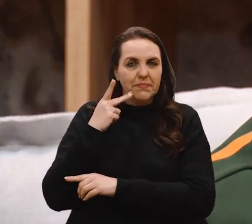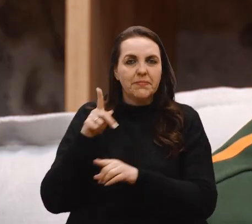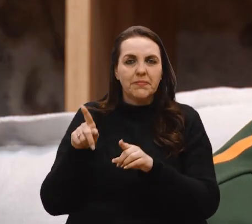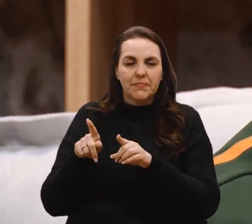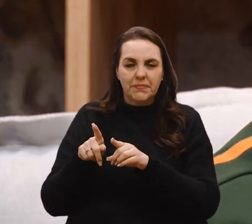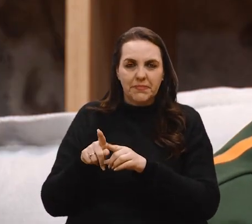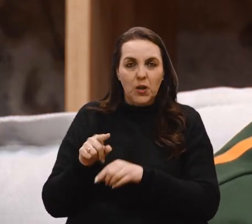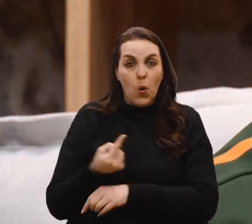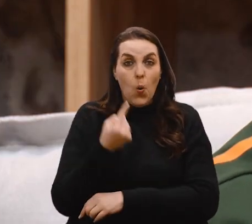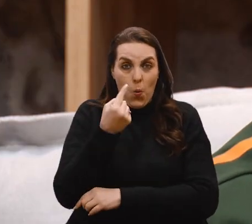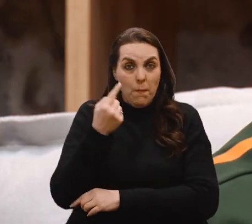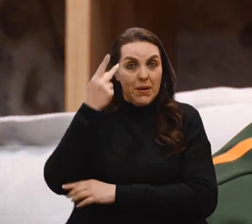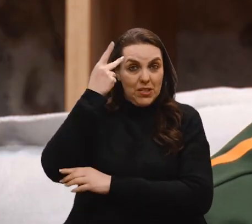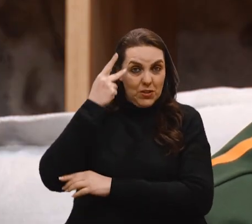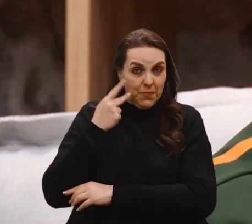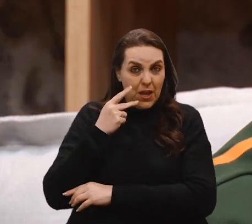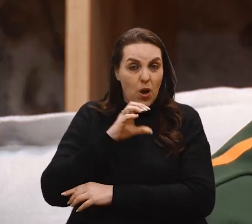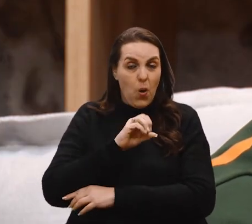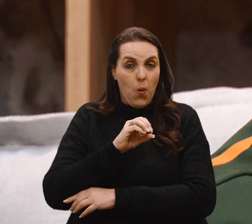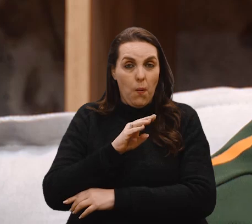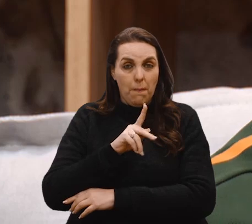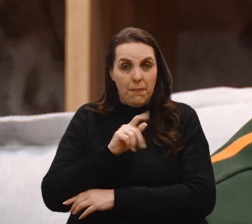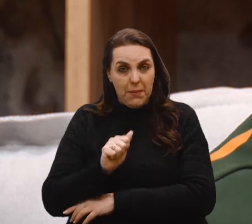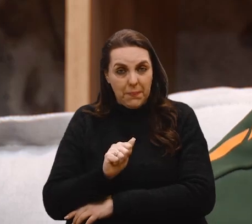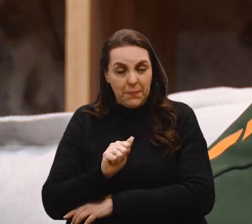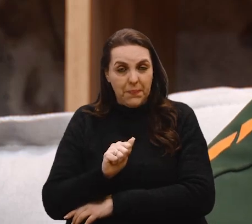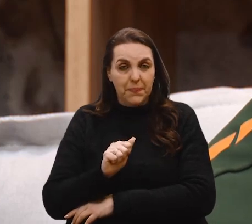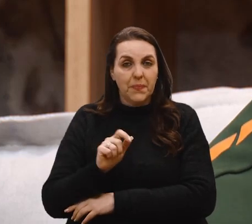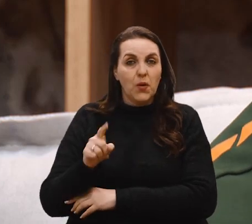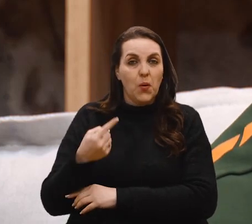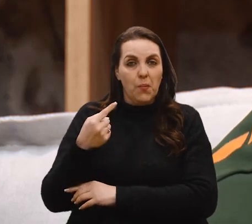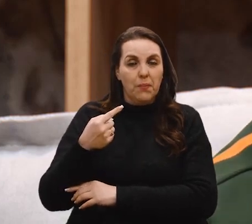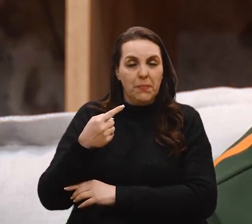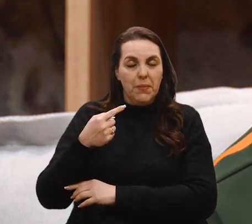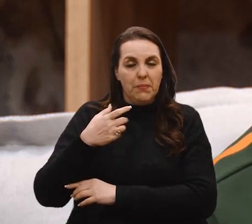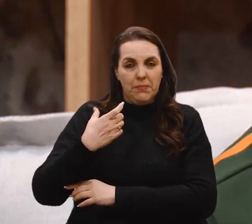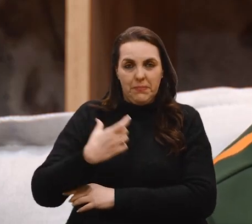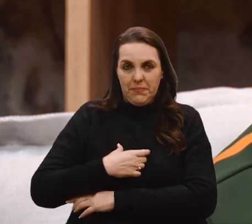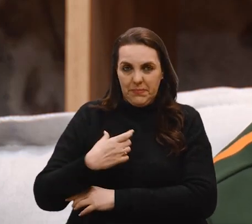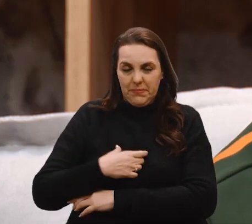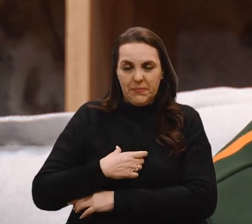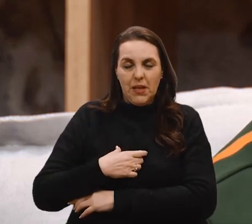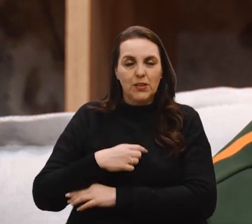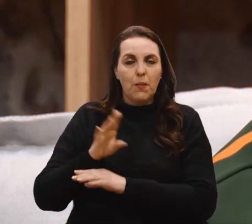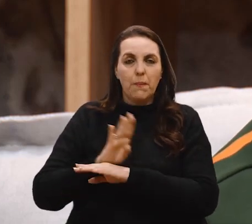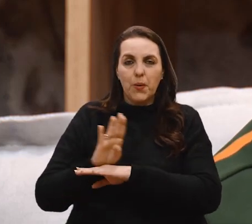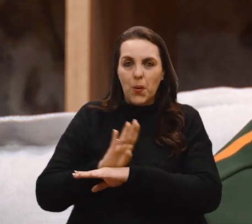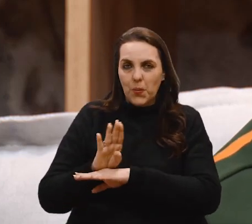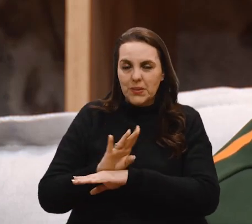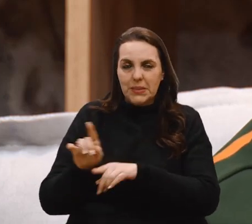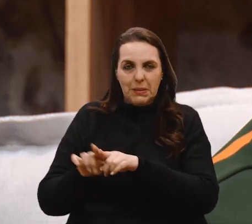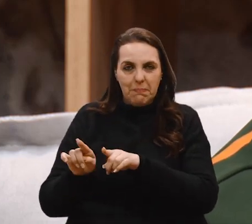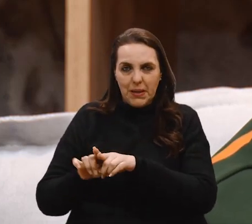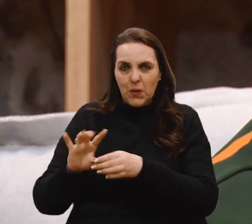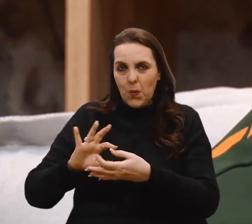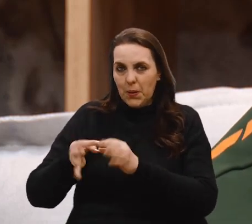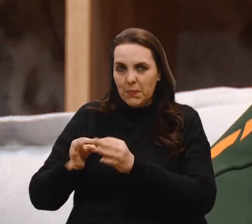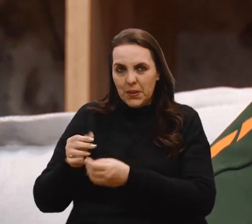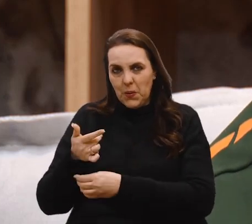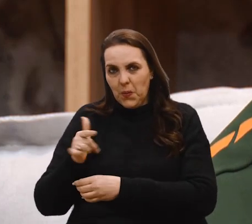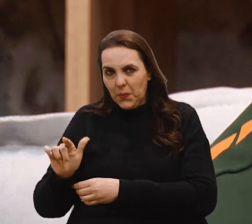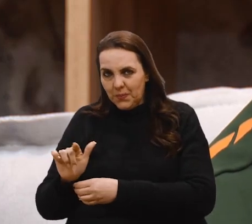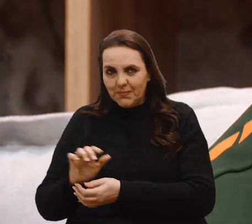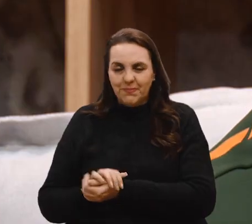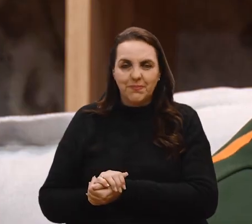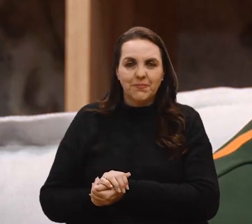uma medalha de prata na OBA, uma medalha de bronze na OBA, 2 de Não, uma